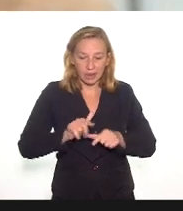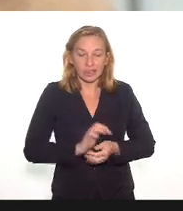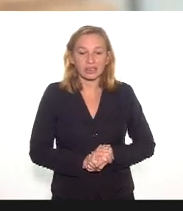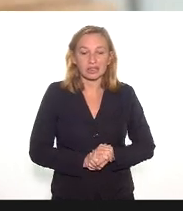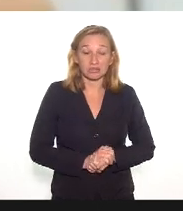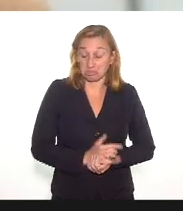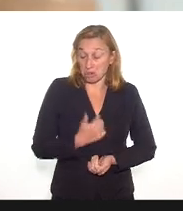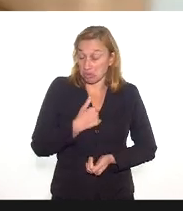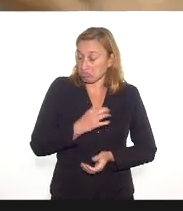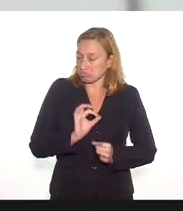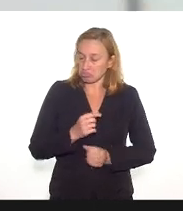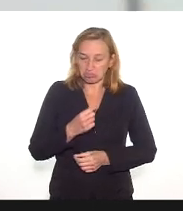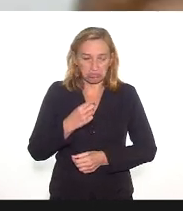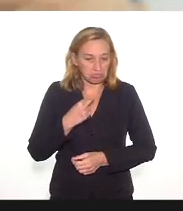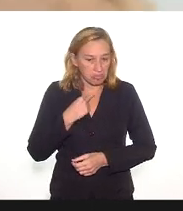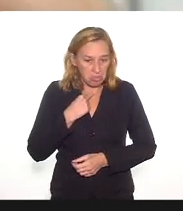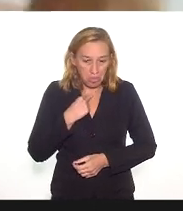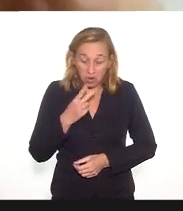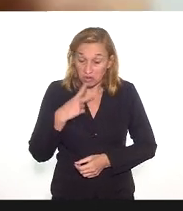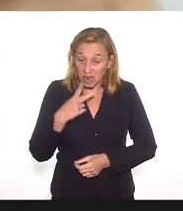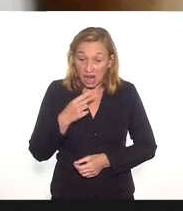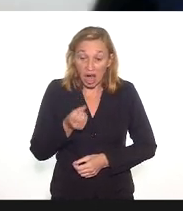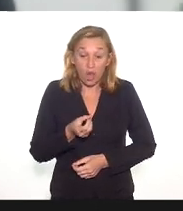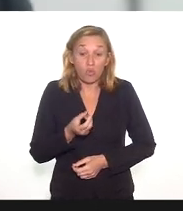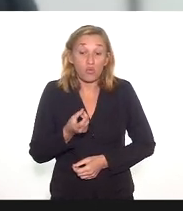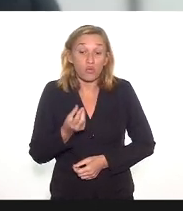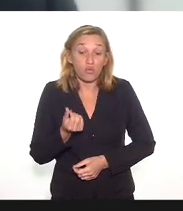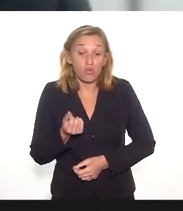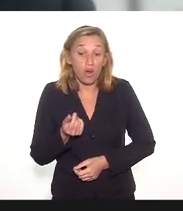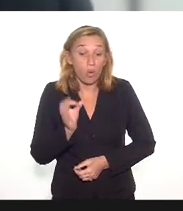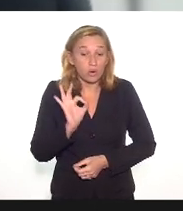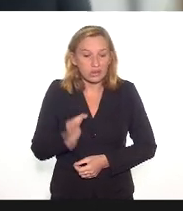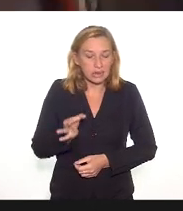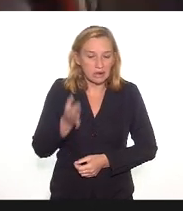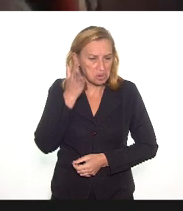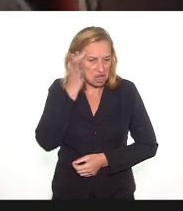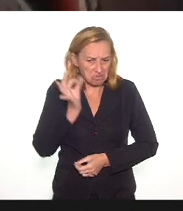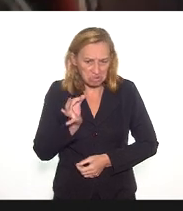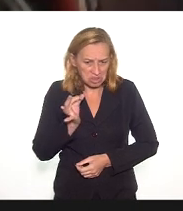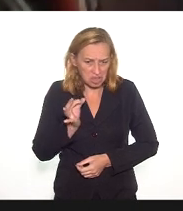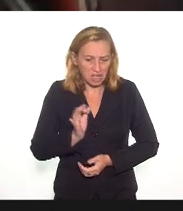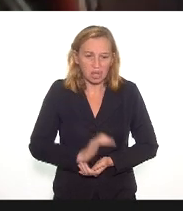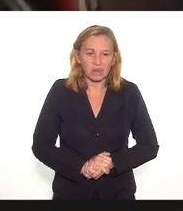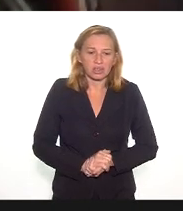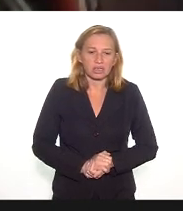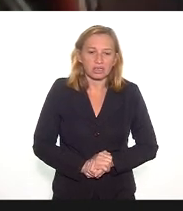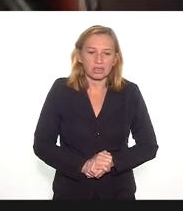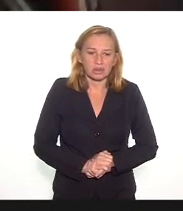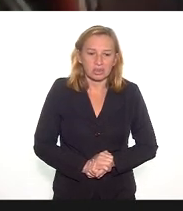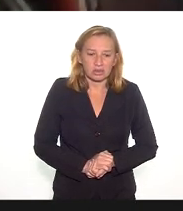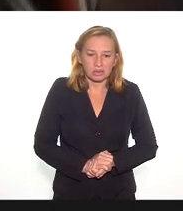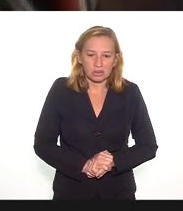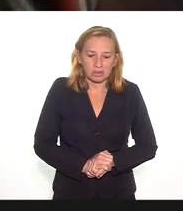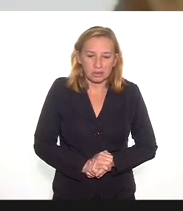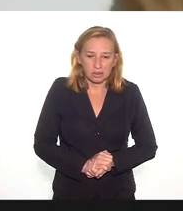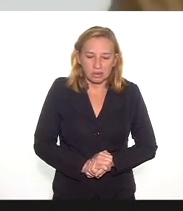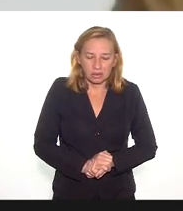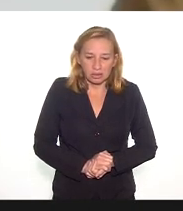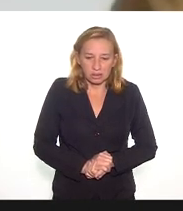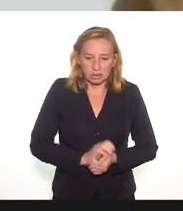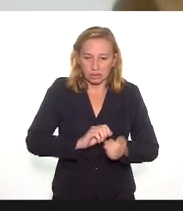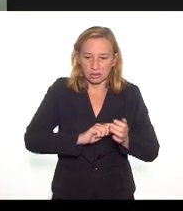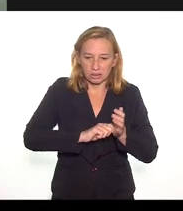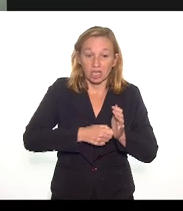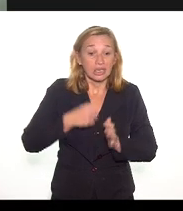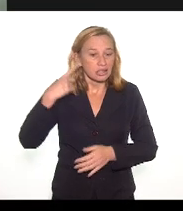posso afirmar aqui quanto é, porque eu ainda não sei qual é o valor. Leonardo Coelho, fecha teu